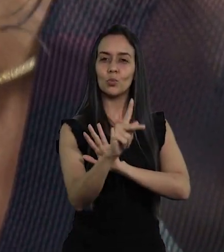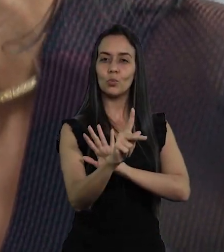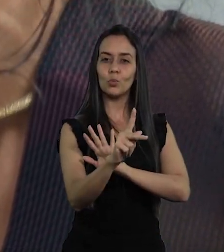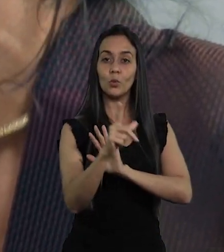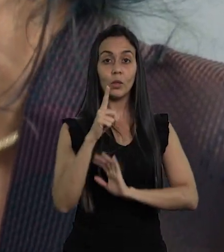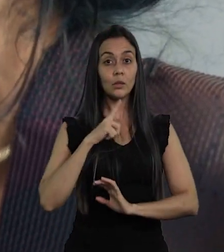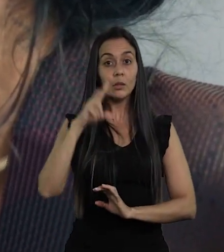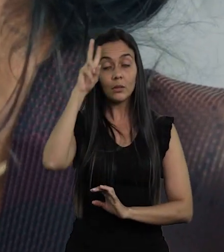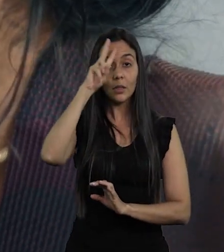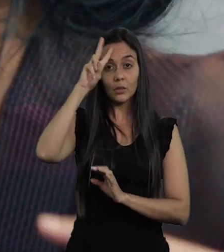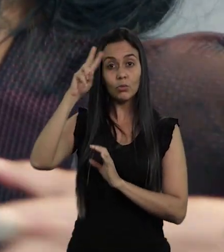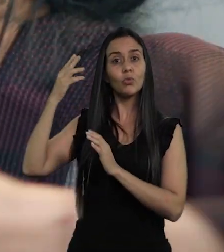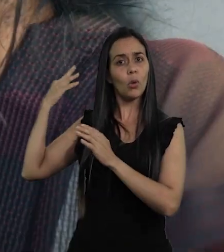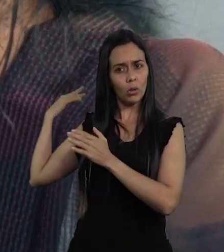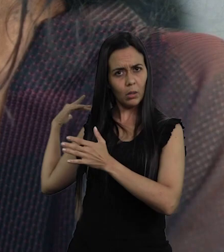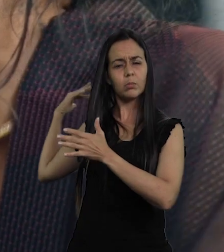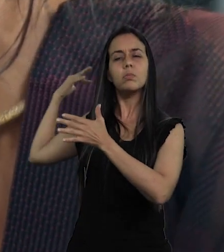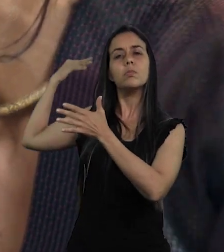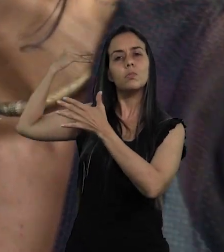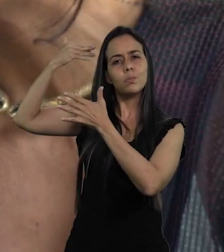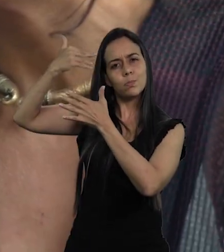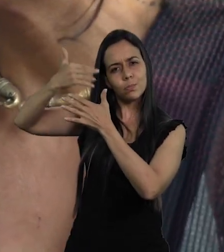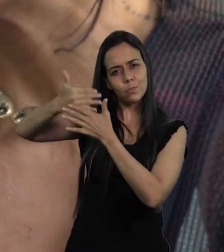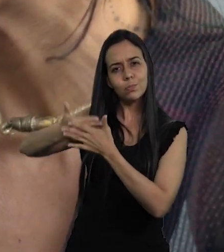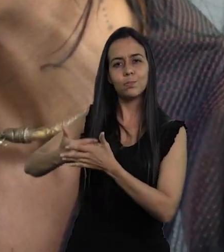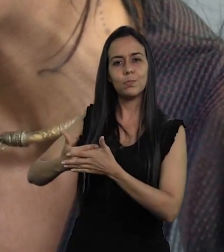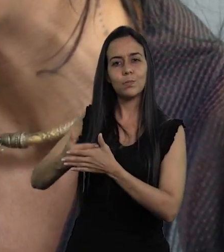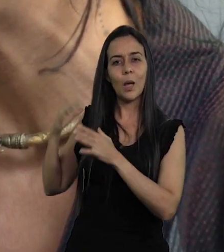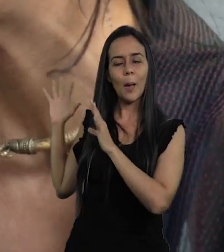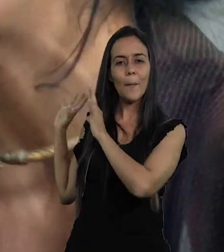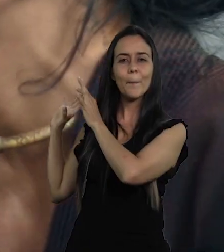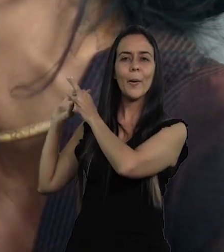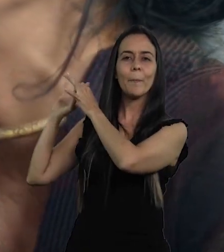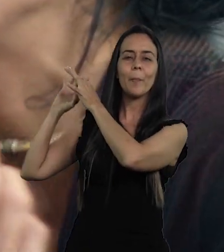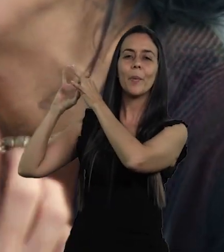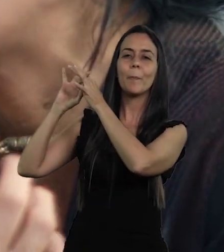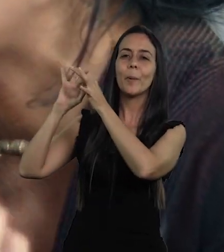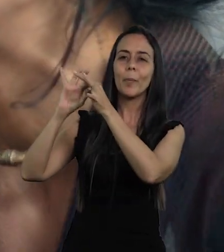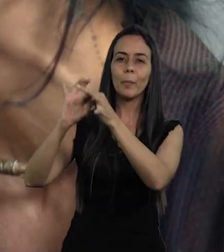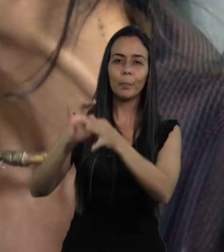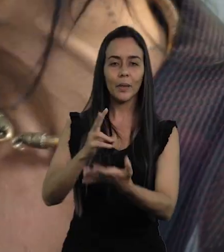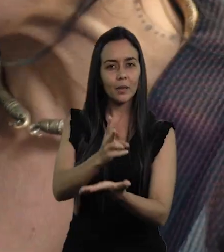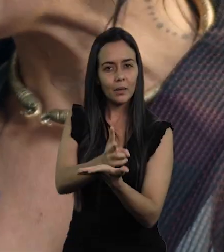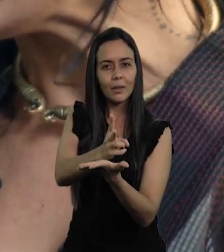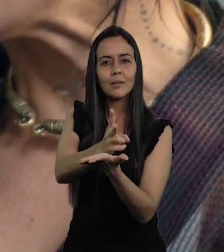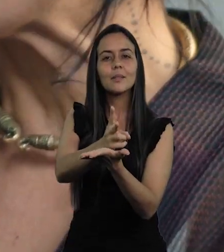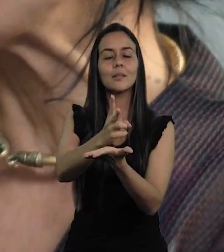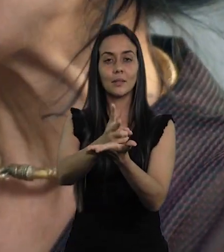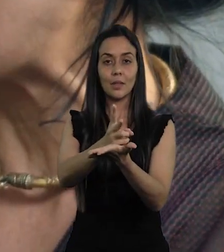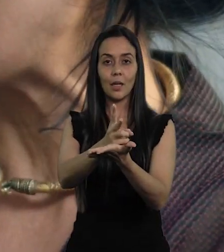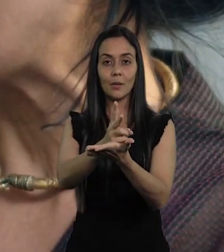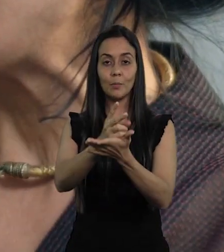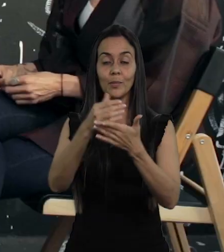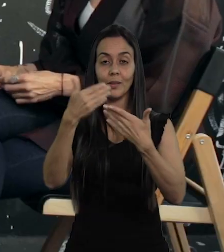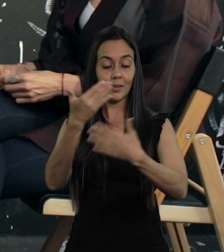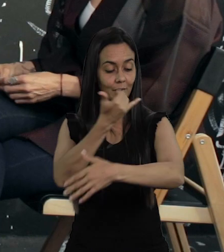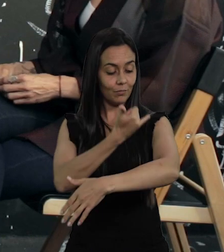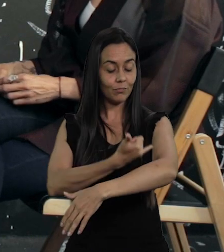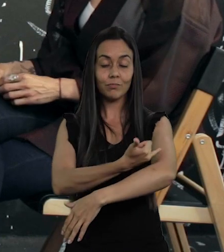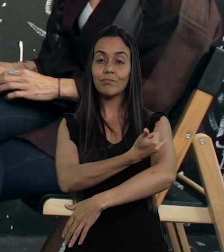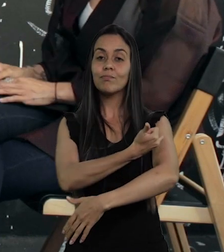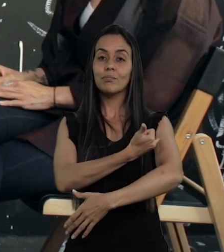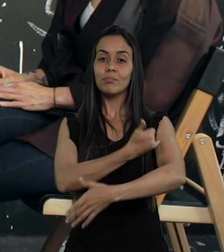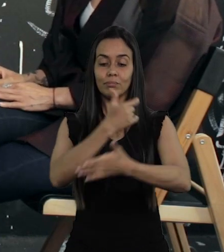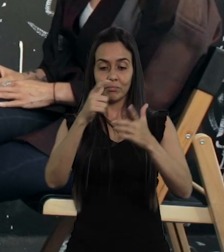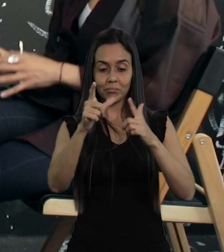história. Sem dúvida. Né? Ela incorpora, né, essa narrativa, né? E ela vira isso, né? E é muito